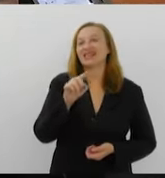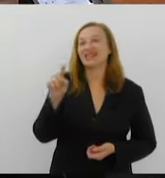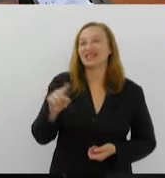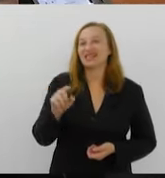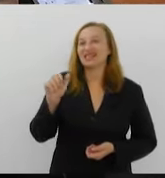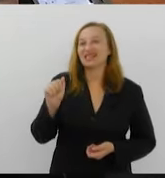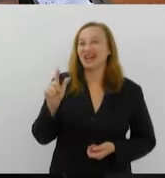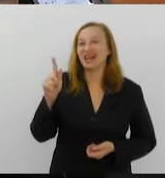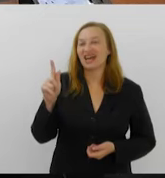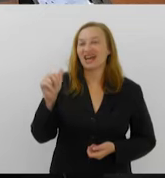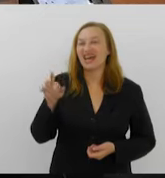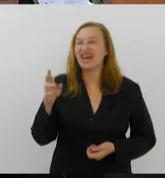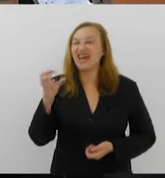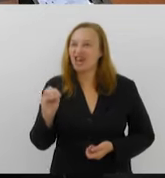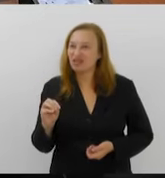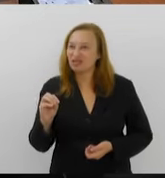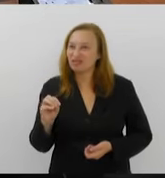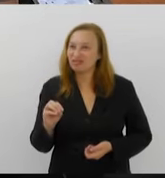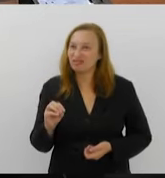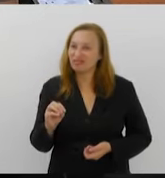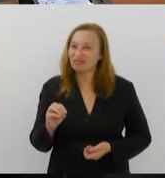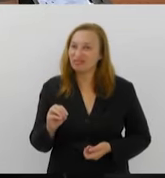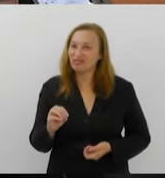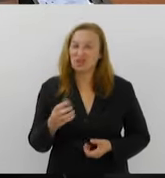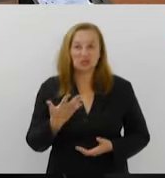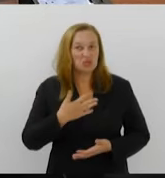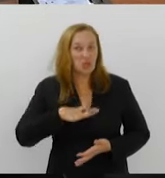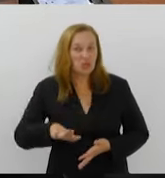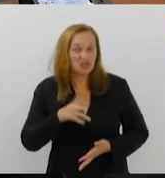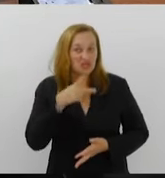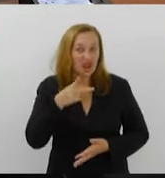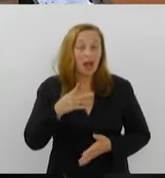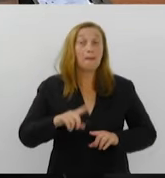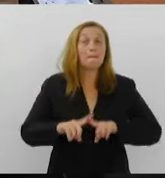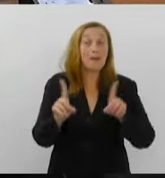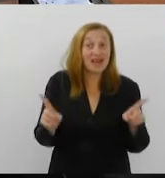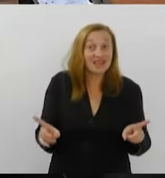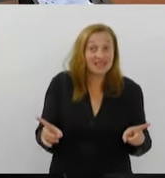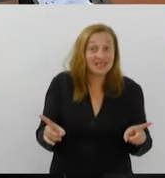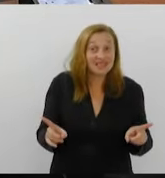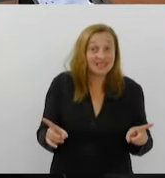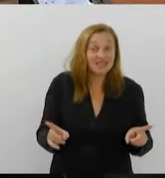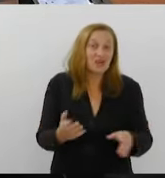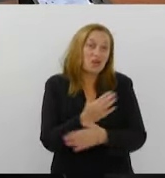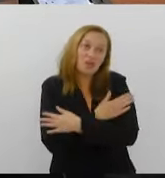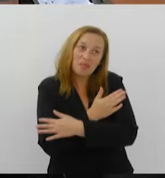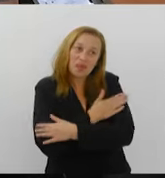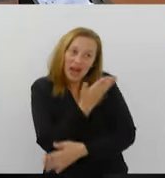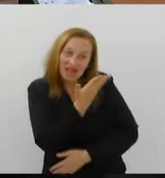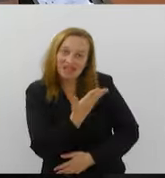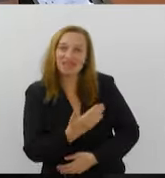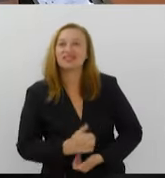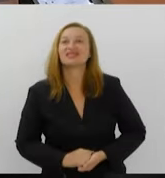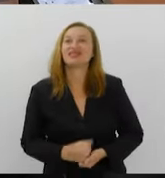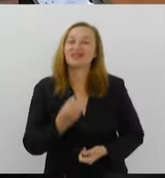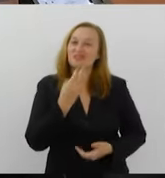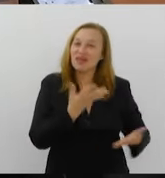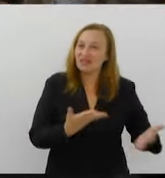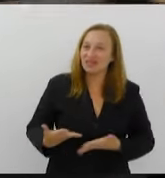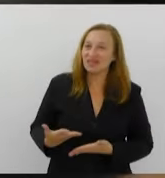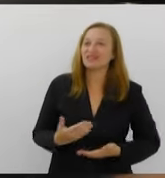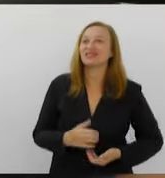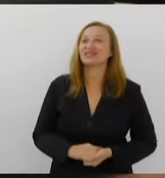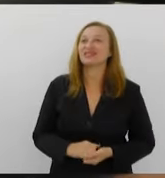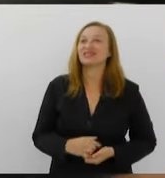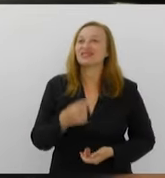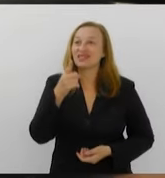grande algoz do Flamengo, não gostaria de citar não, porque eu não gosto de maldade, mas... Um abraço para o nosso Seja querido bem-vindo, Divan. Um abraço. Feliz, né, em